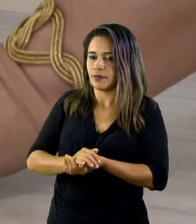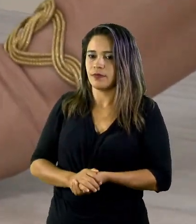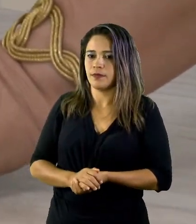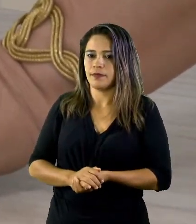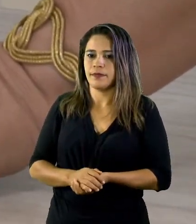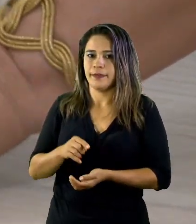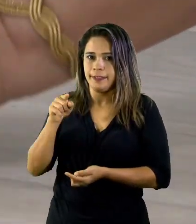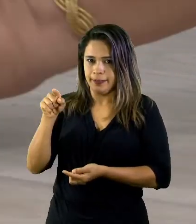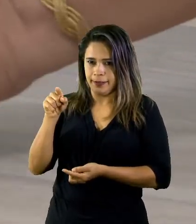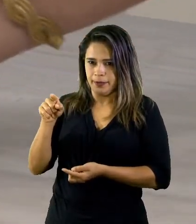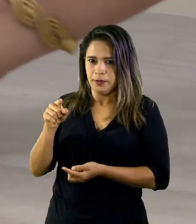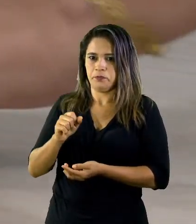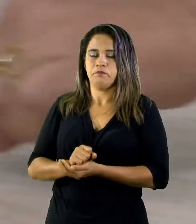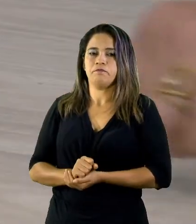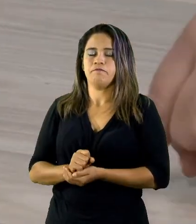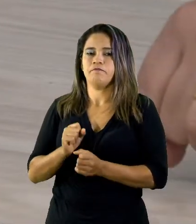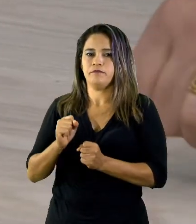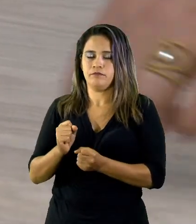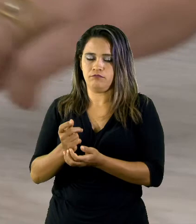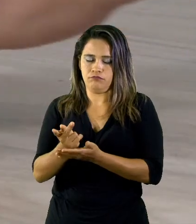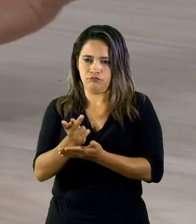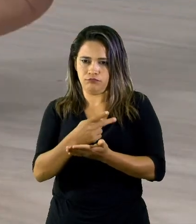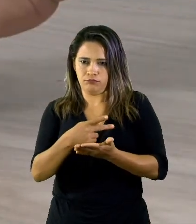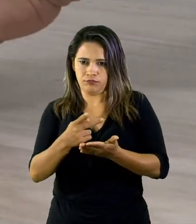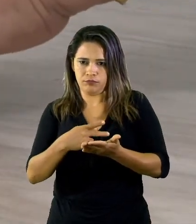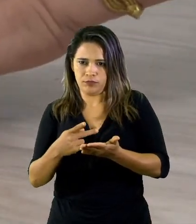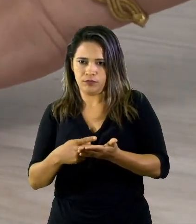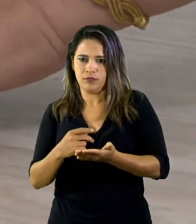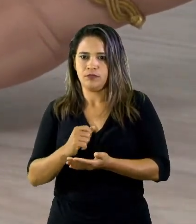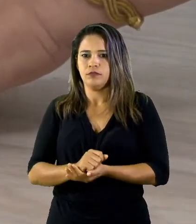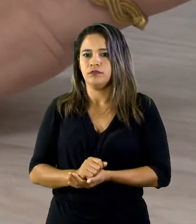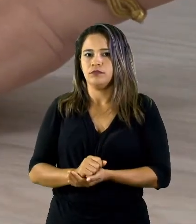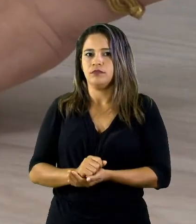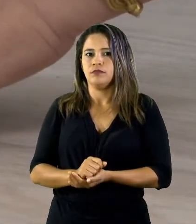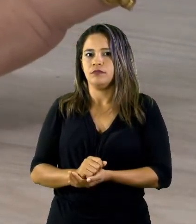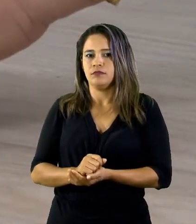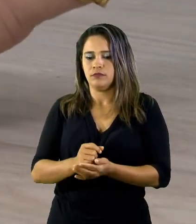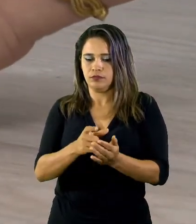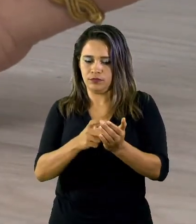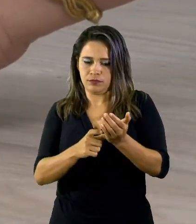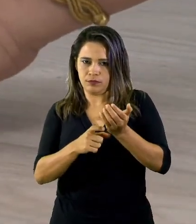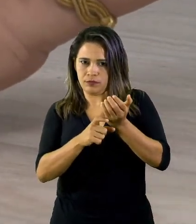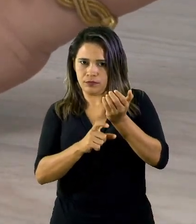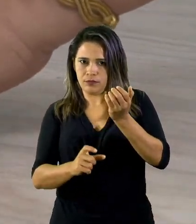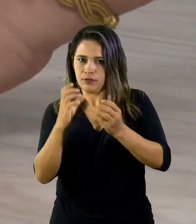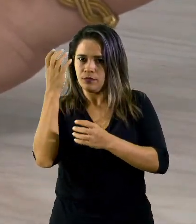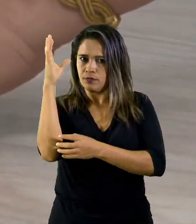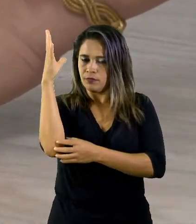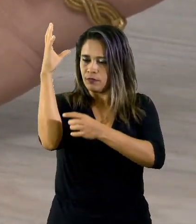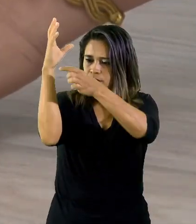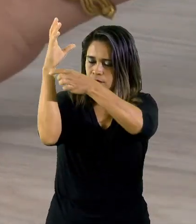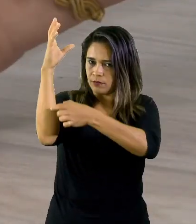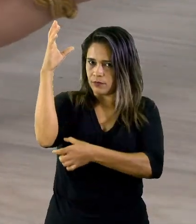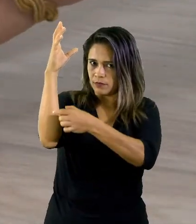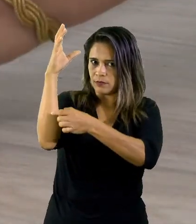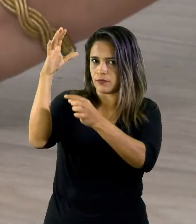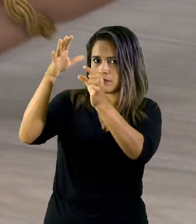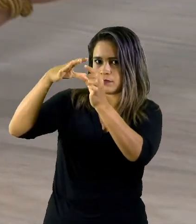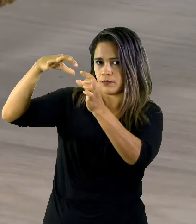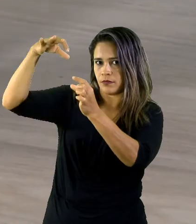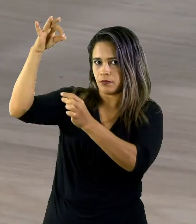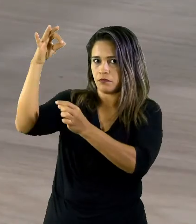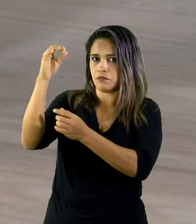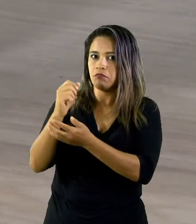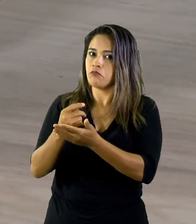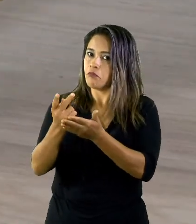Aqui vocês podem estar desenhando o caule, as folhinhas, tá? Pintando se você não tiver o papel